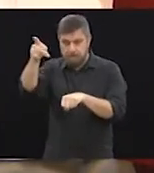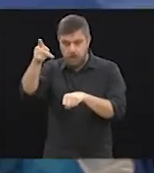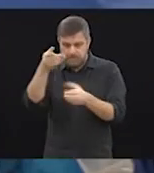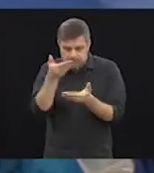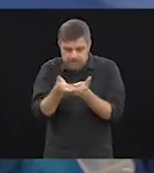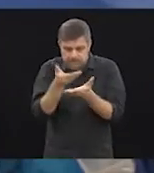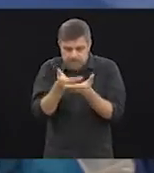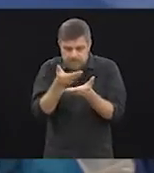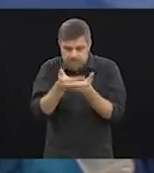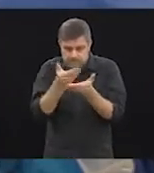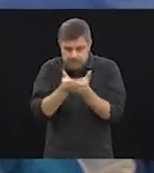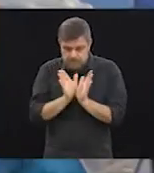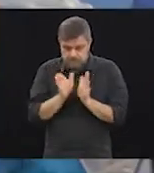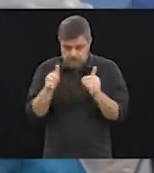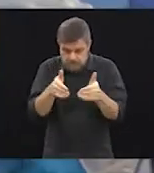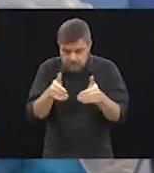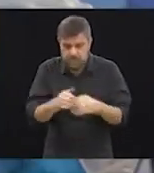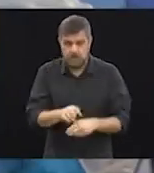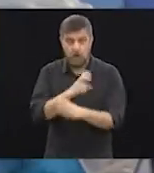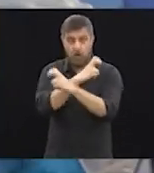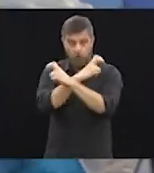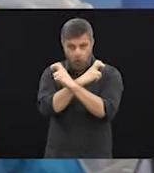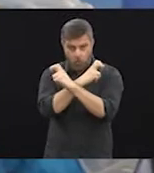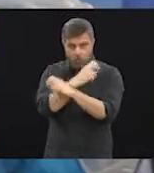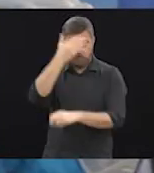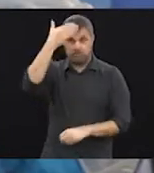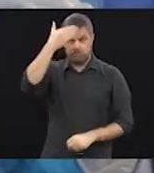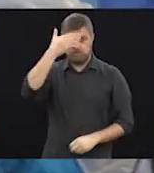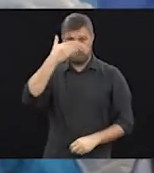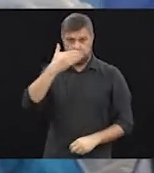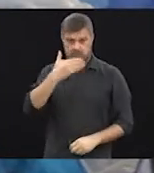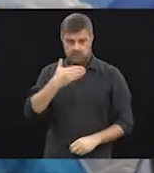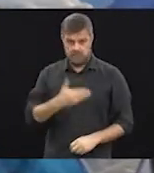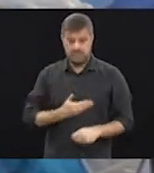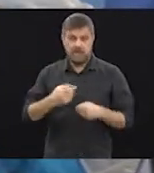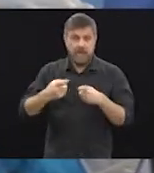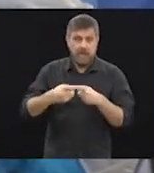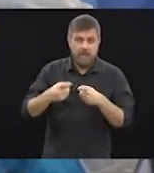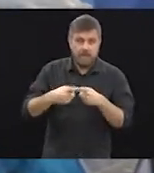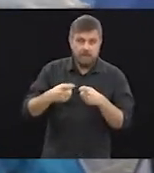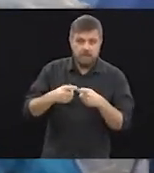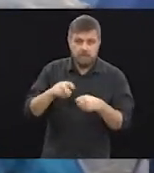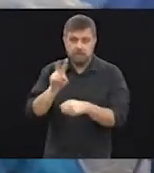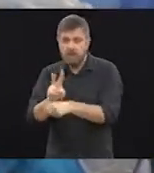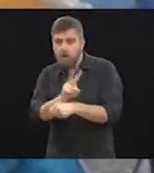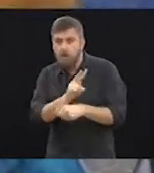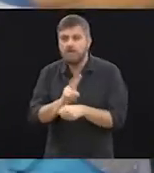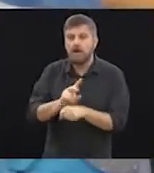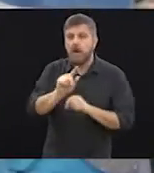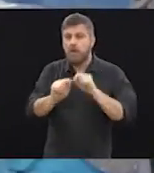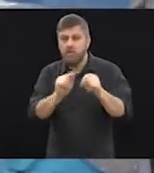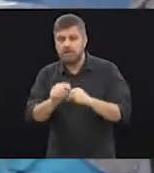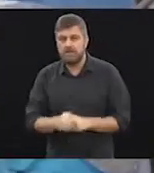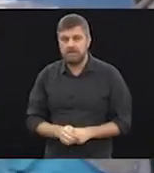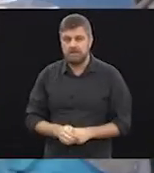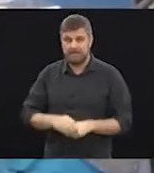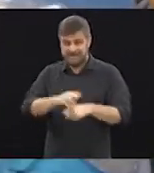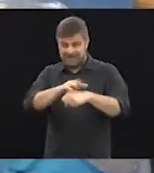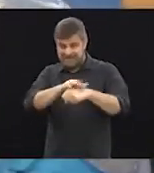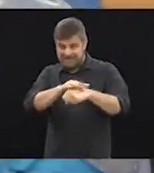especialização. No caso do ortopedista, ele vai ser uma pessoa, um médico, que vai tratar do que nós chamamos